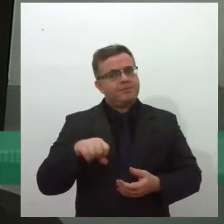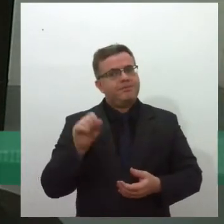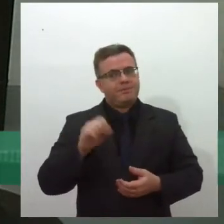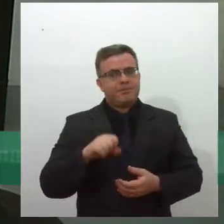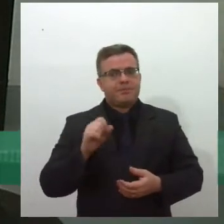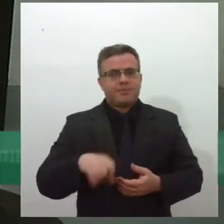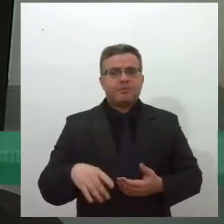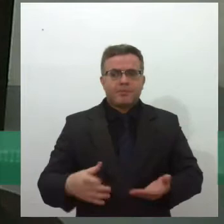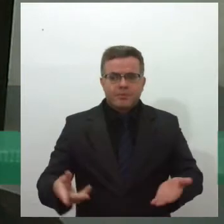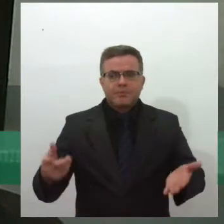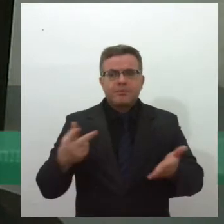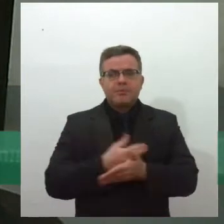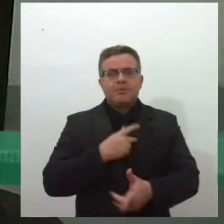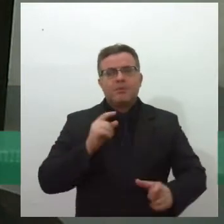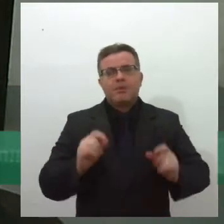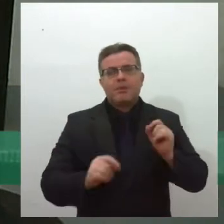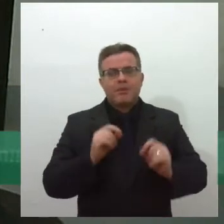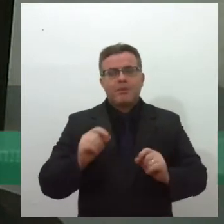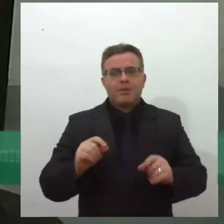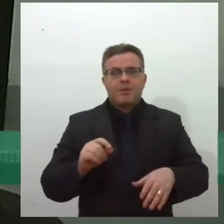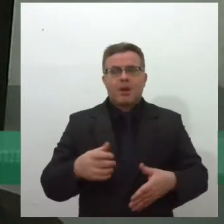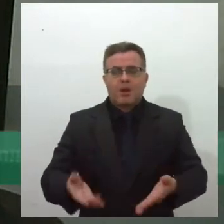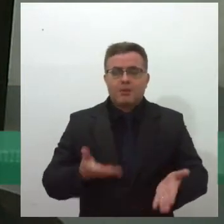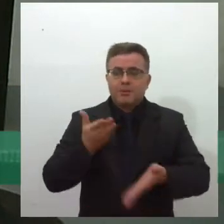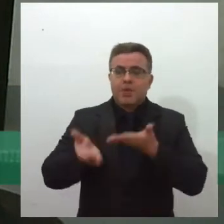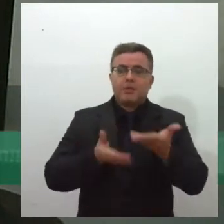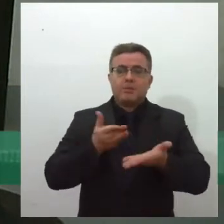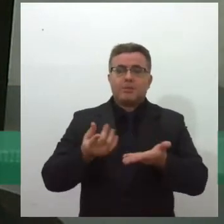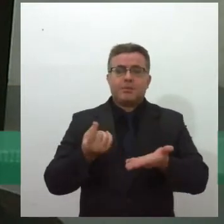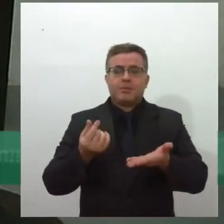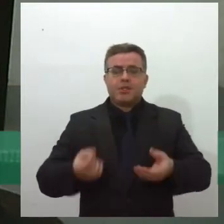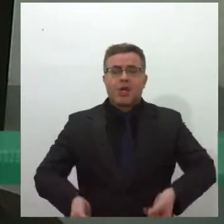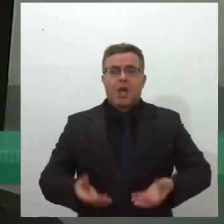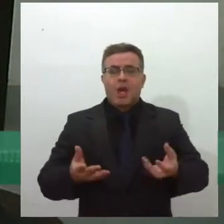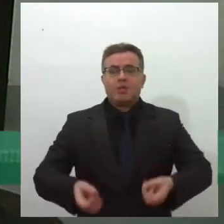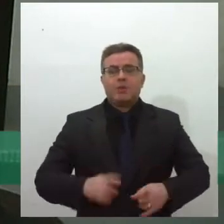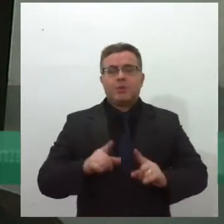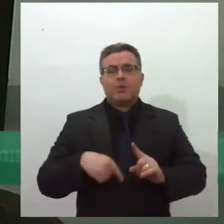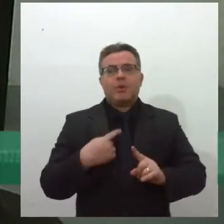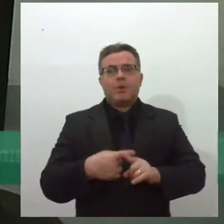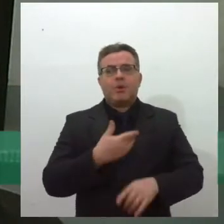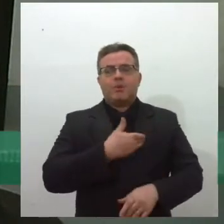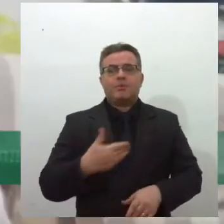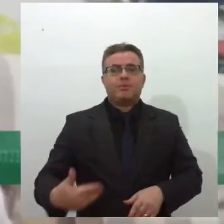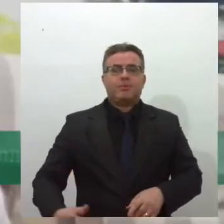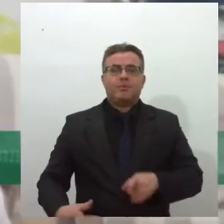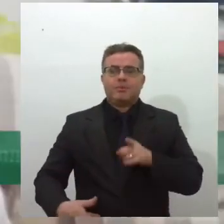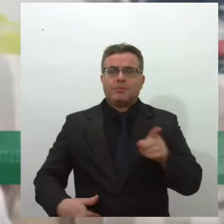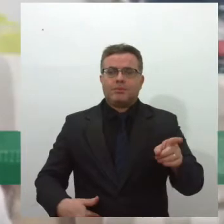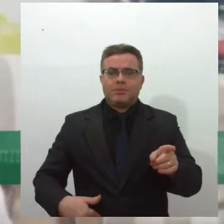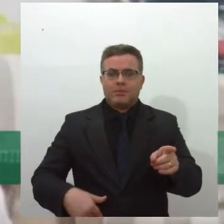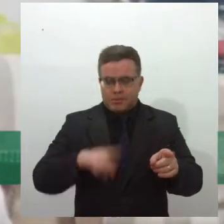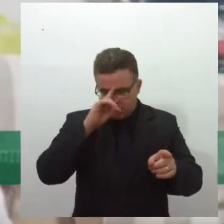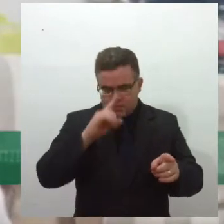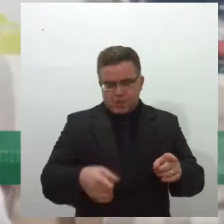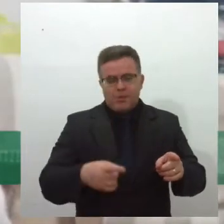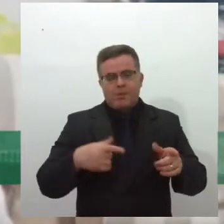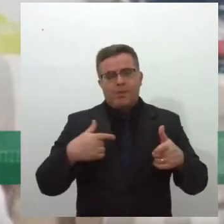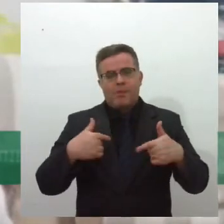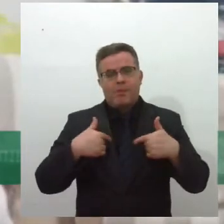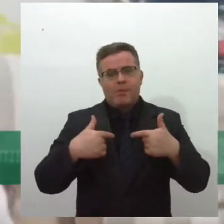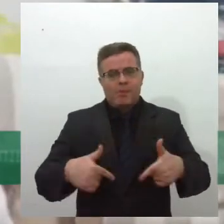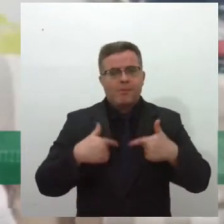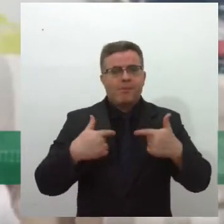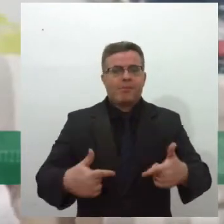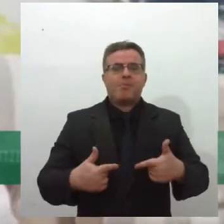é de o custo do tratamento dessas pessoas aumentarem, tanto para o sistema público, porque demanda reabilitação, é uma